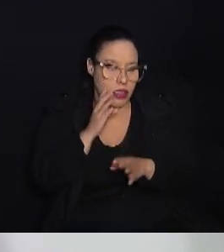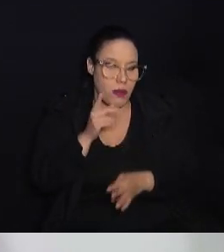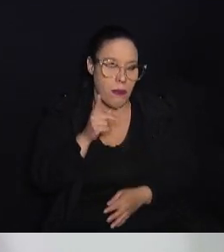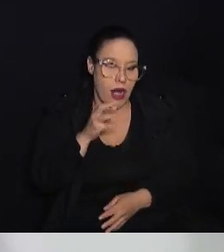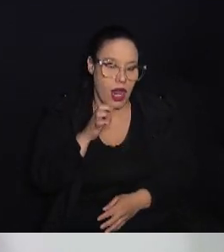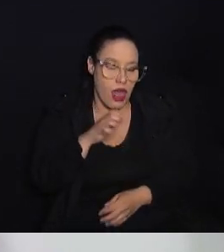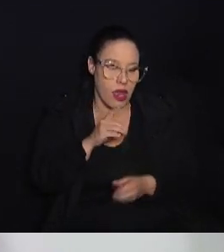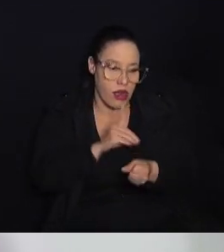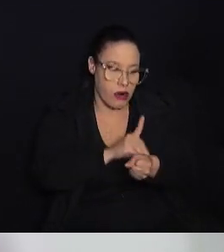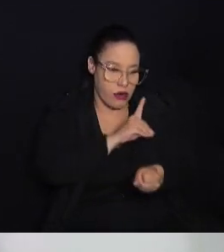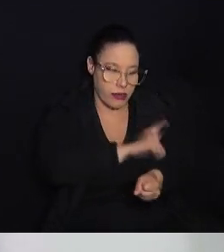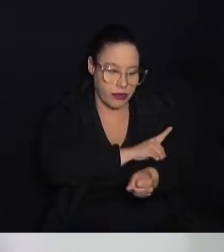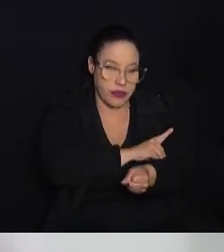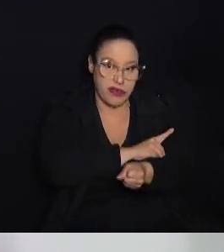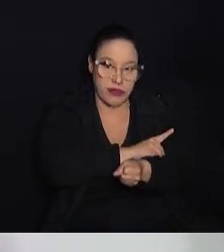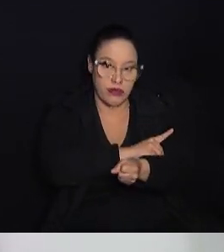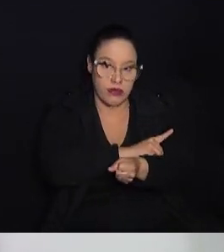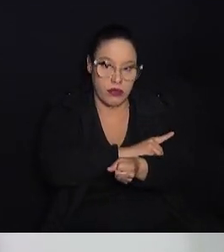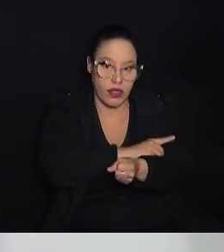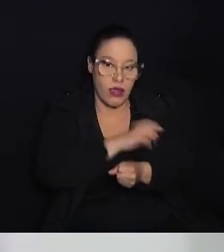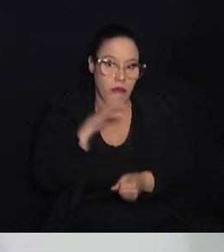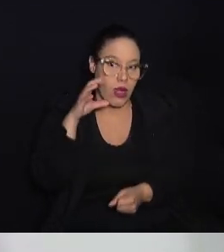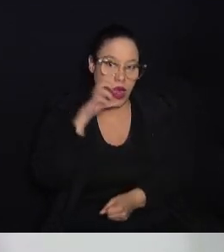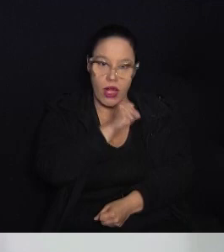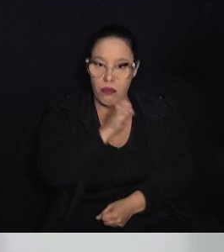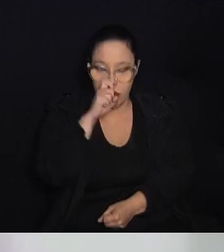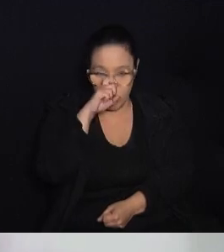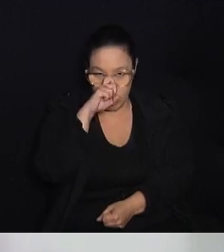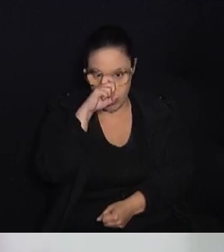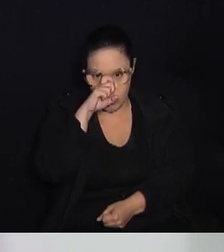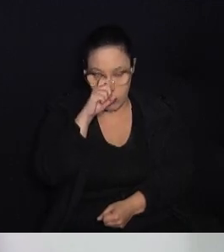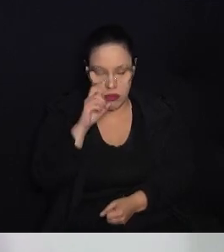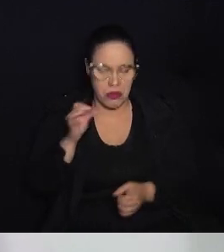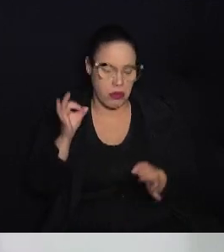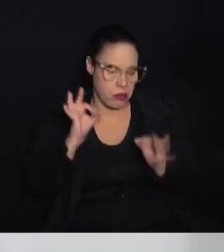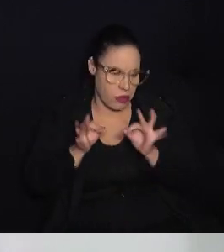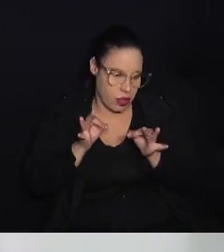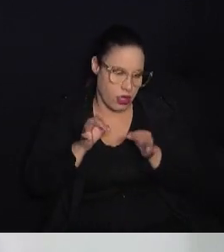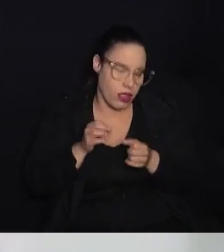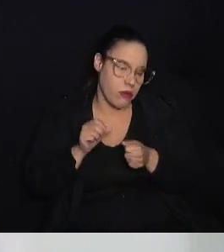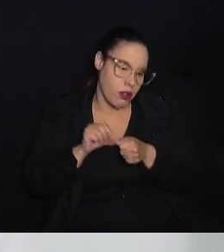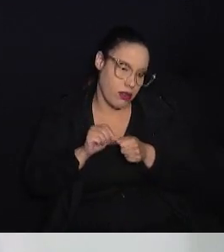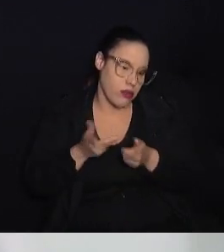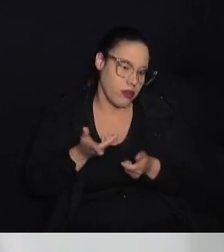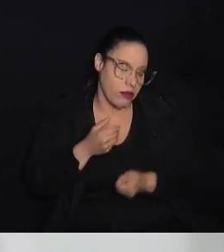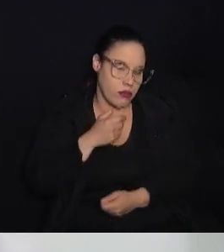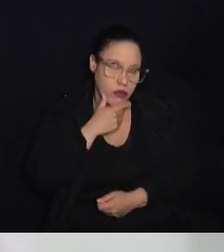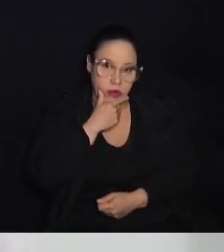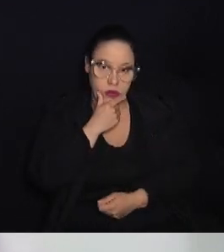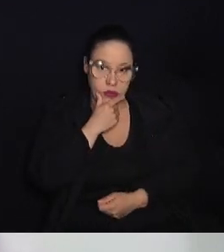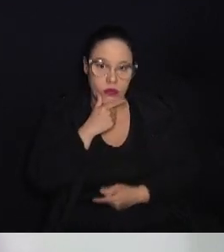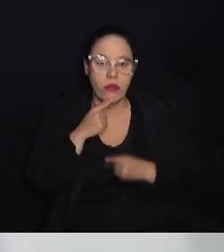de pré-diabetes, ele detecta o diabetes mais precocemente e é muito mais simples de se fazer.